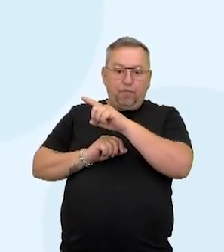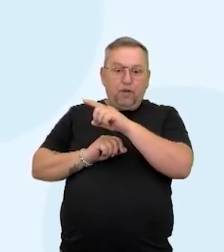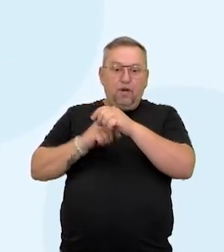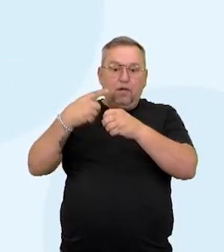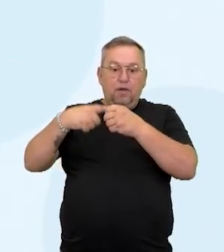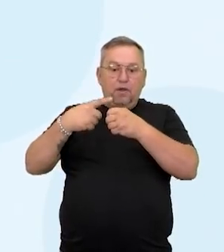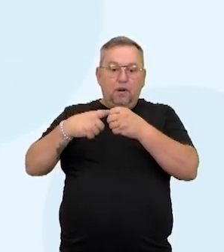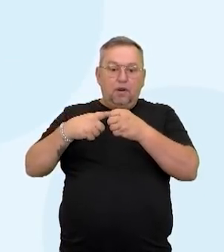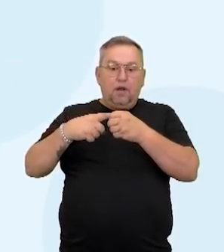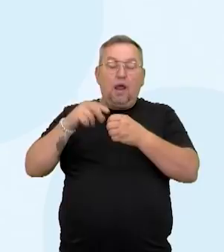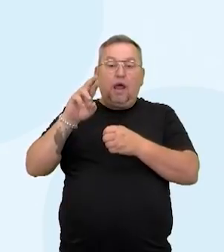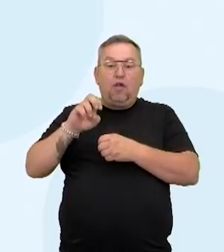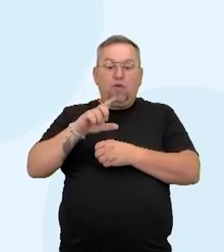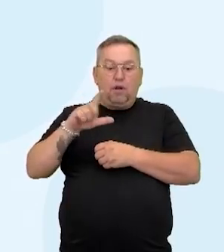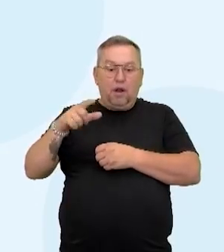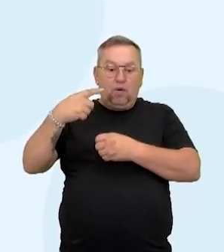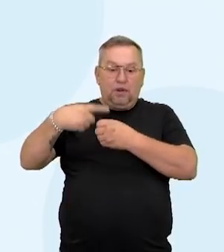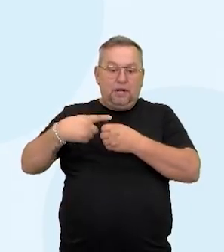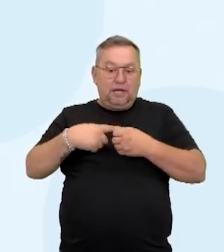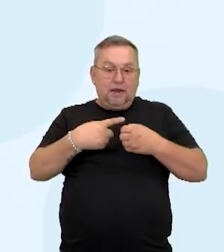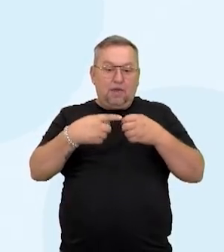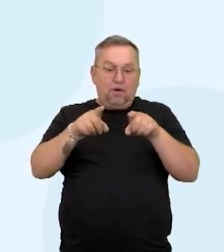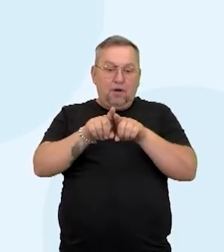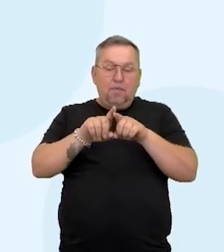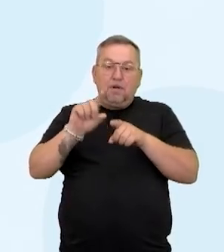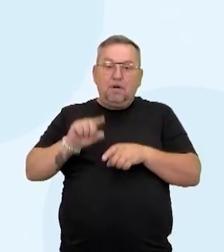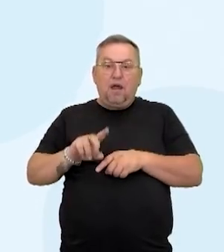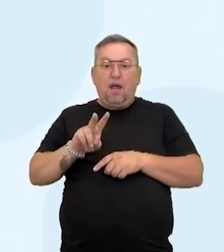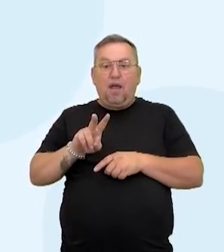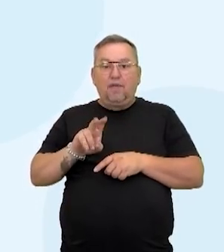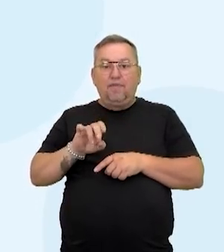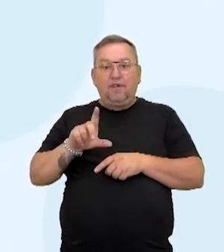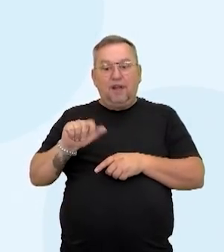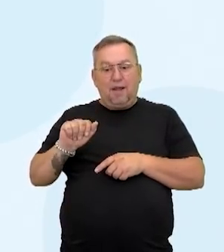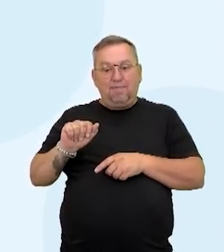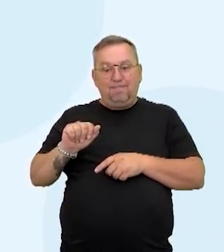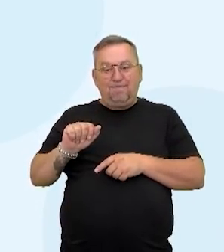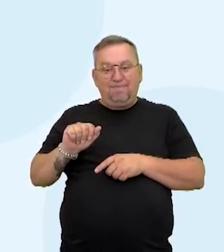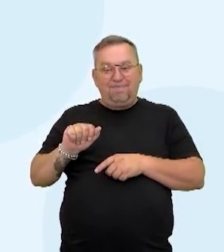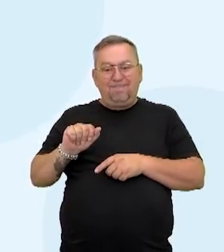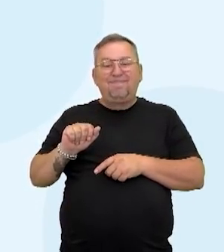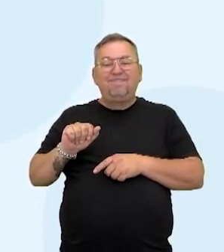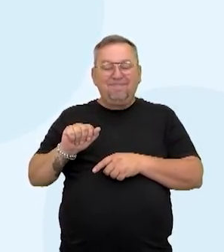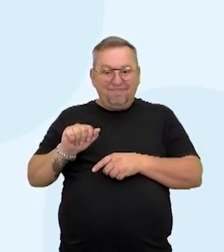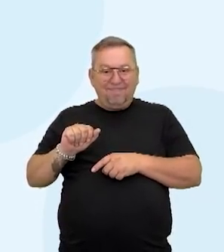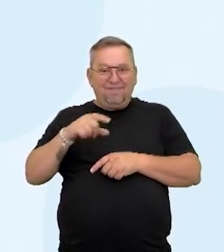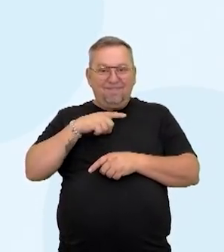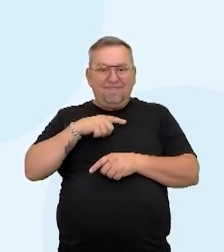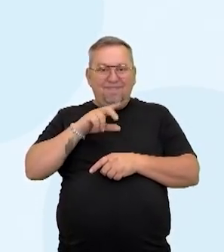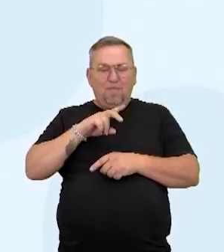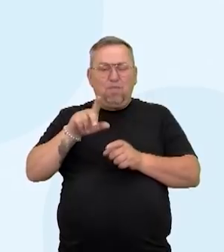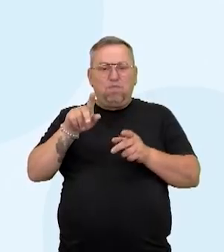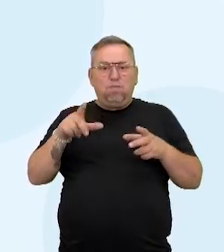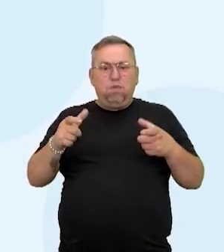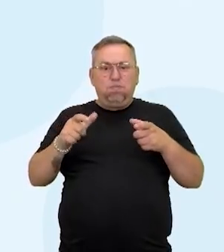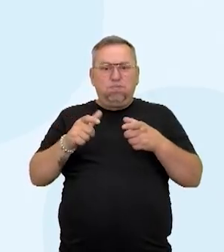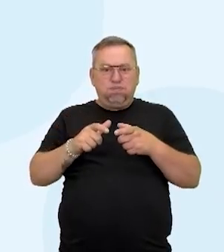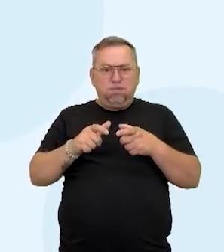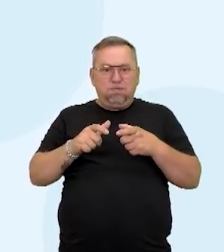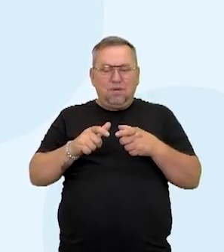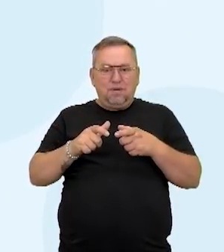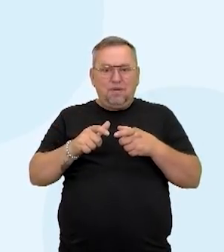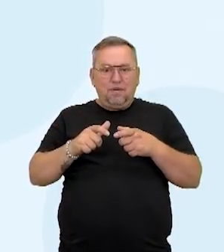centro regional, cidade local e as menores cidades, né, que acabam tendo uma população bem